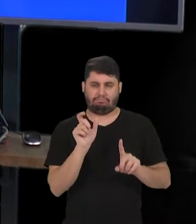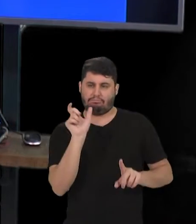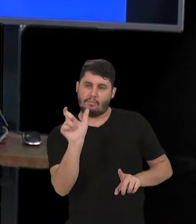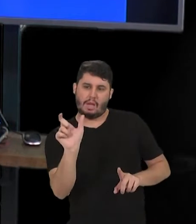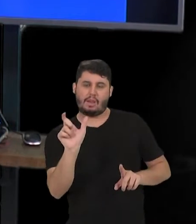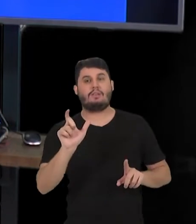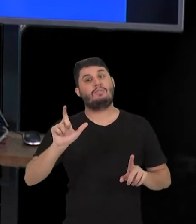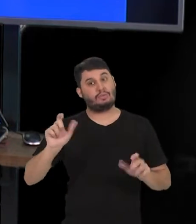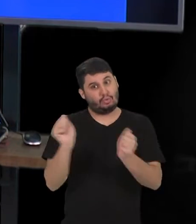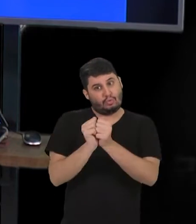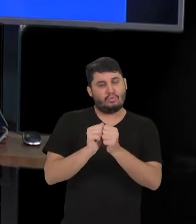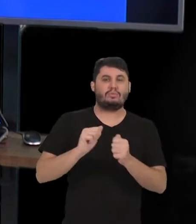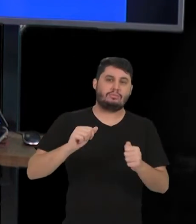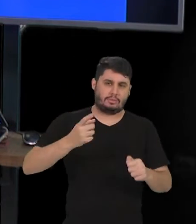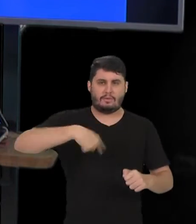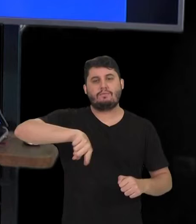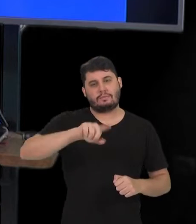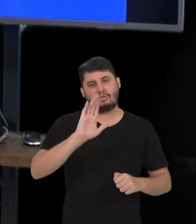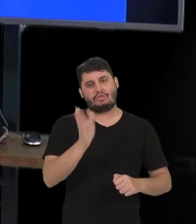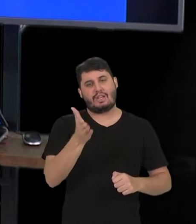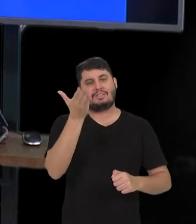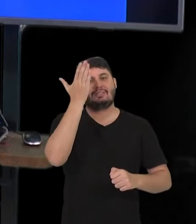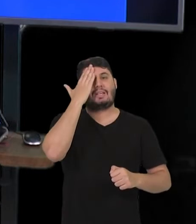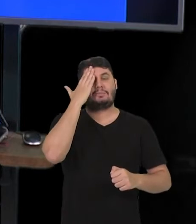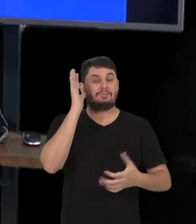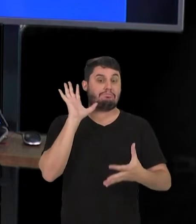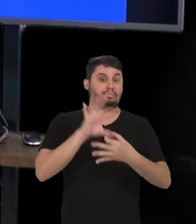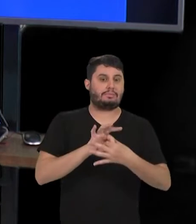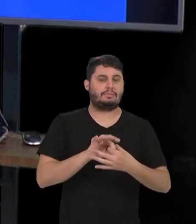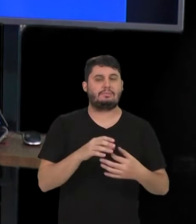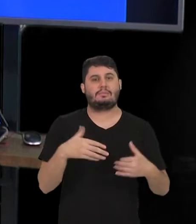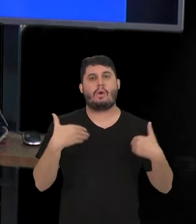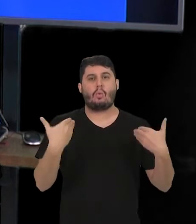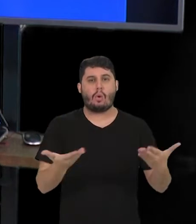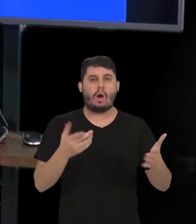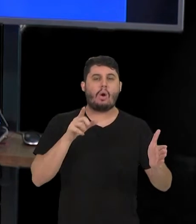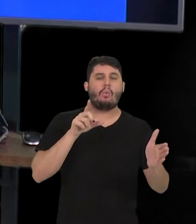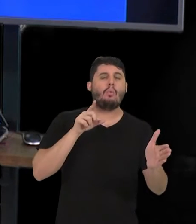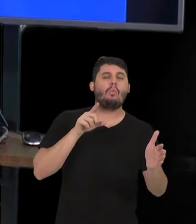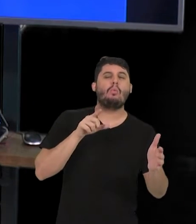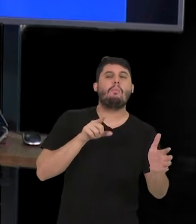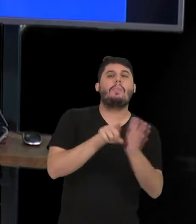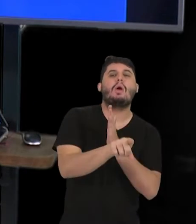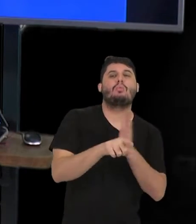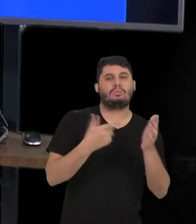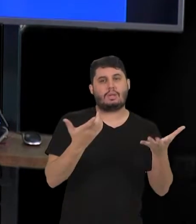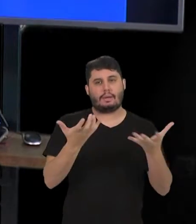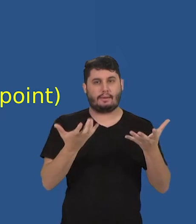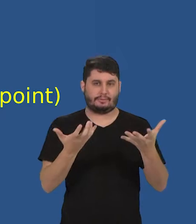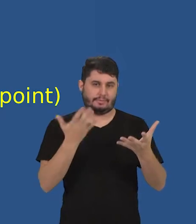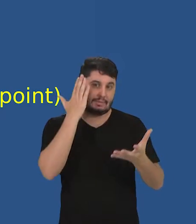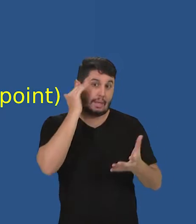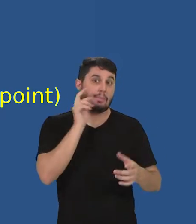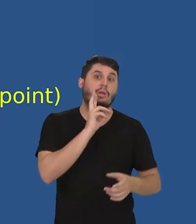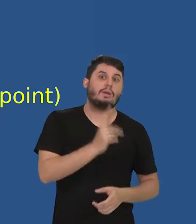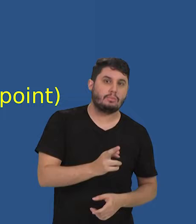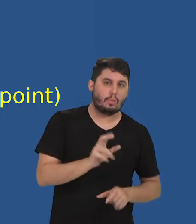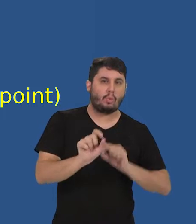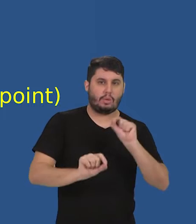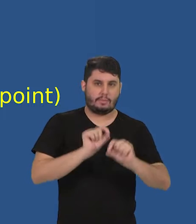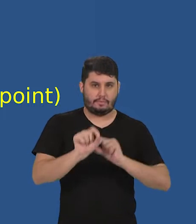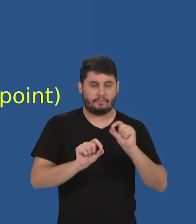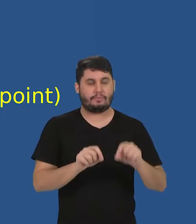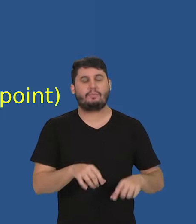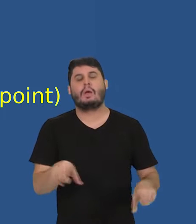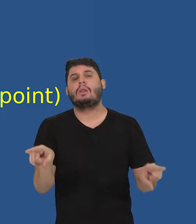Então, no skimming você olha mais por cima e no scanning você vai diretamente à pergunta que se pede. Palavras repetidas, né?